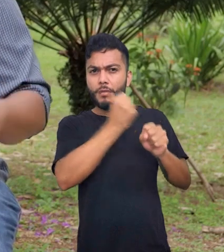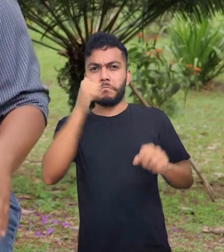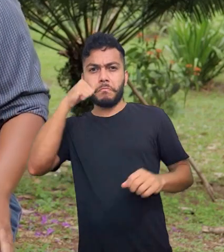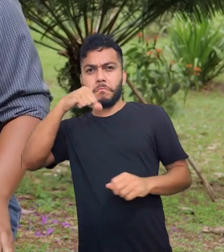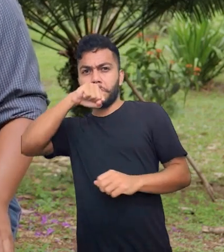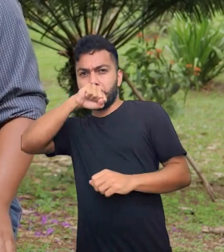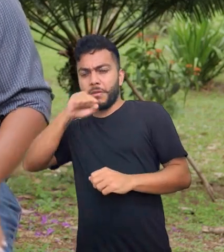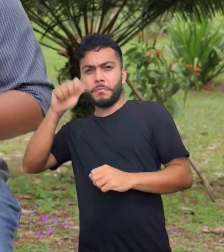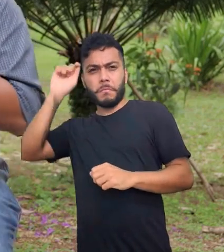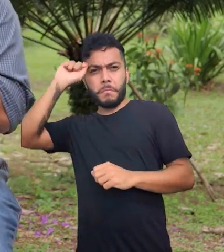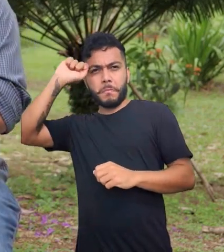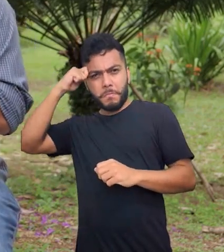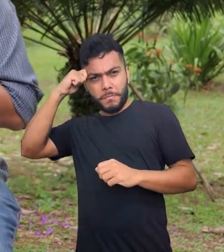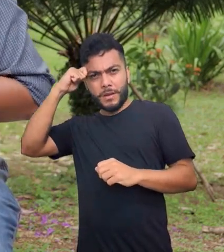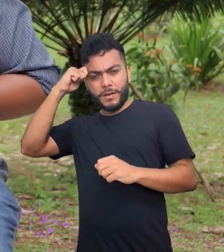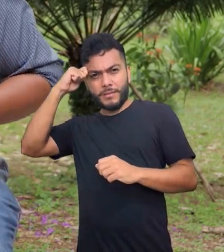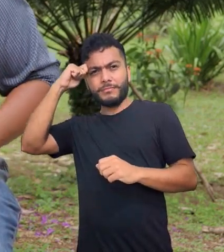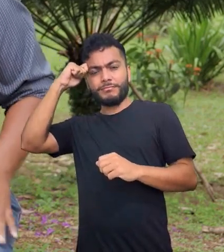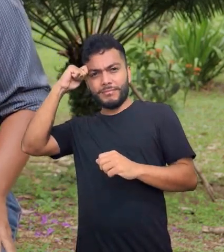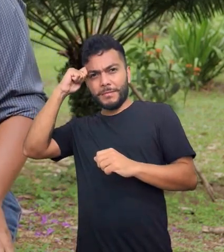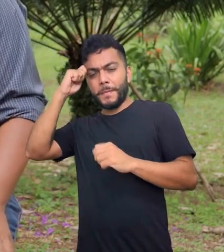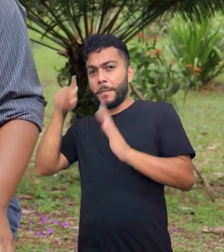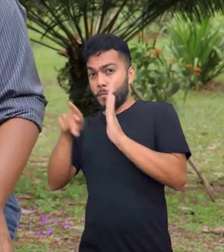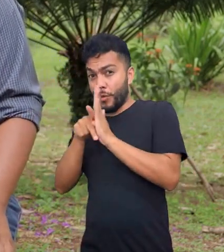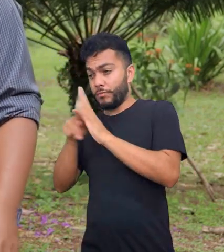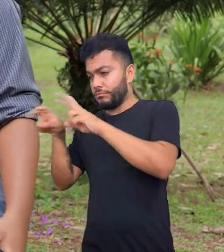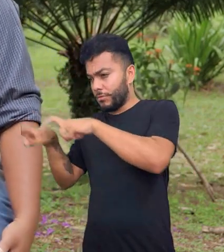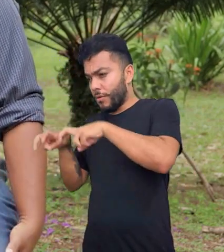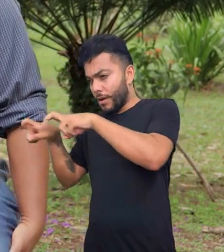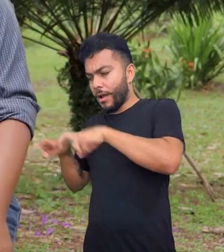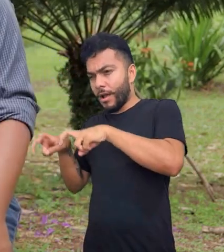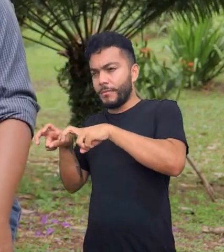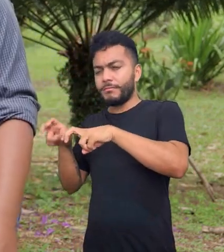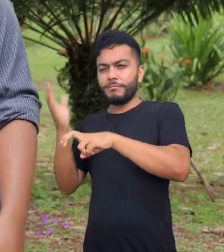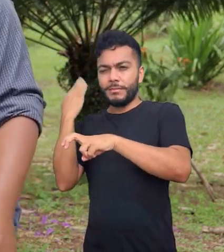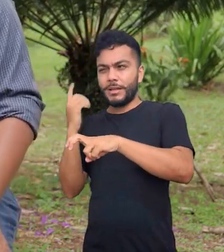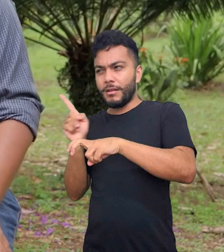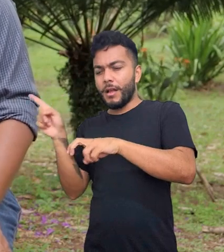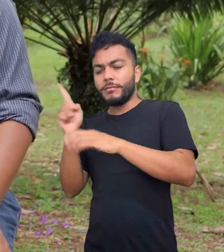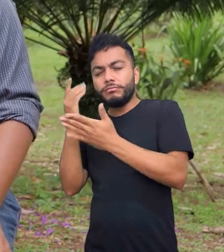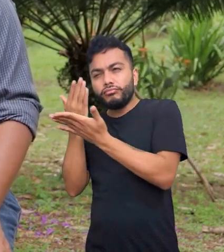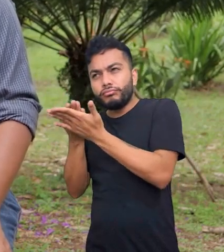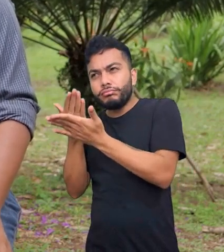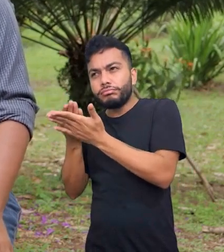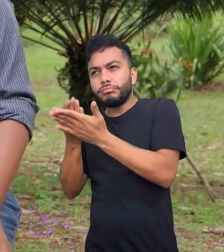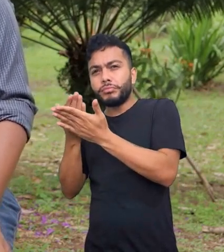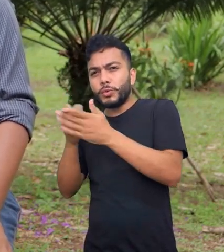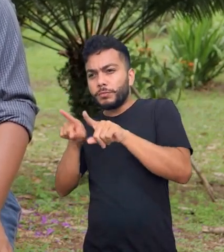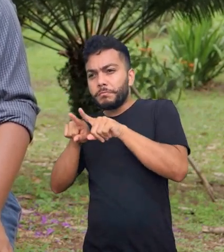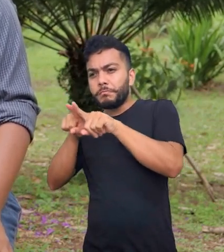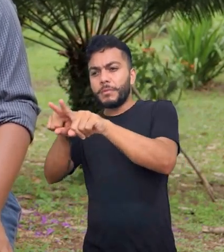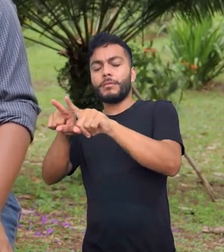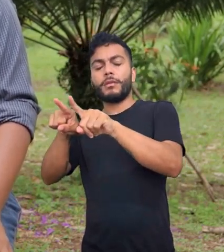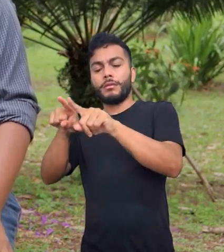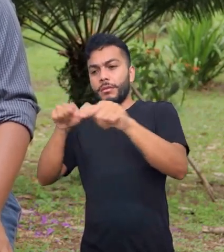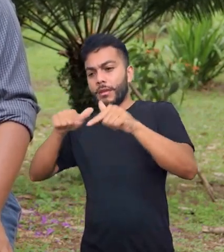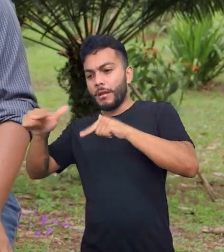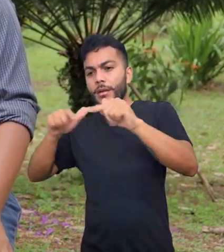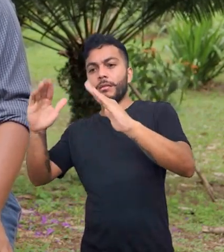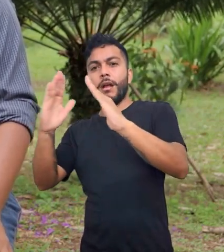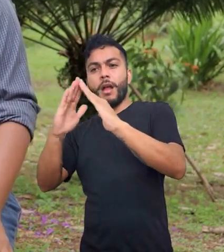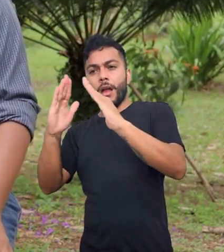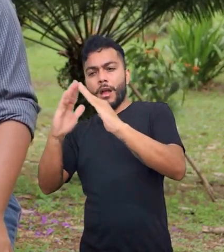trabalhando em casas de família, estuda e se torna professora. A minha trajetória escolar foi toda em